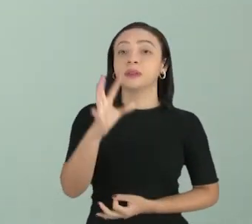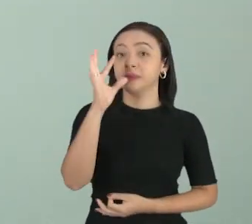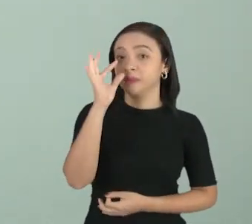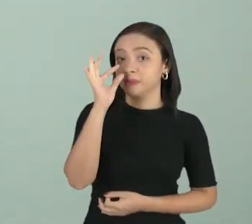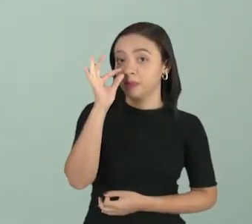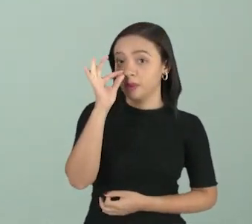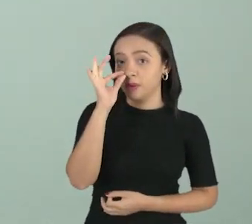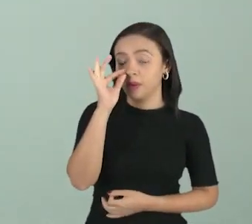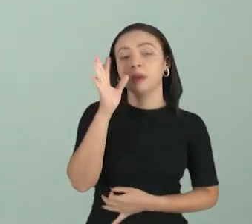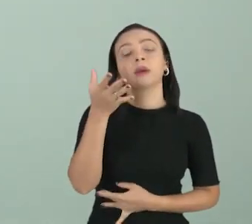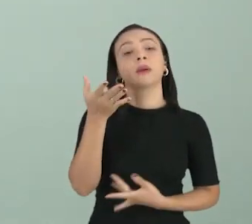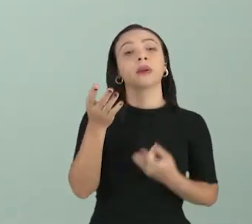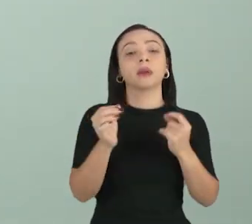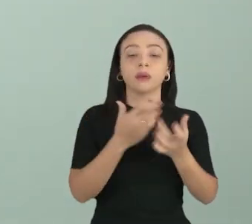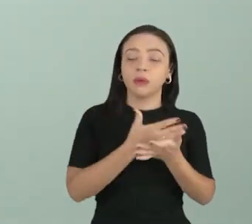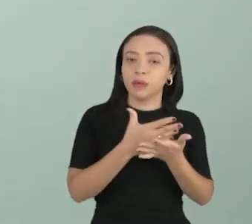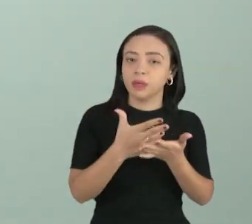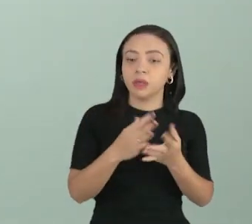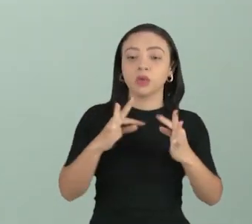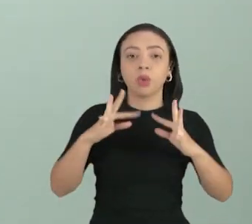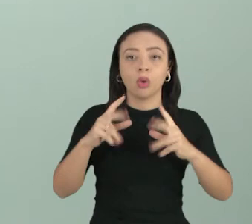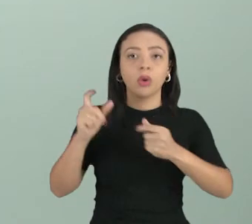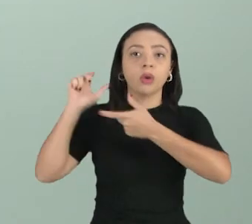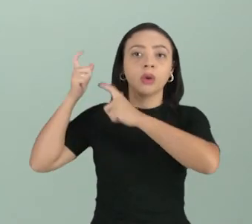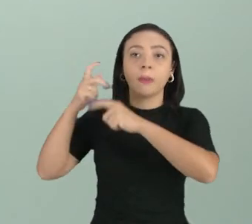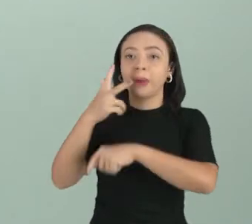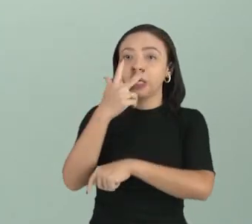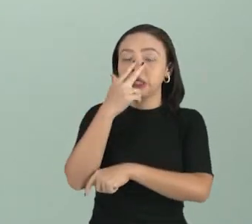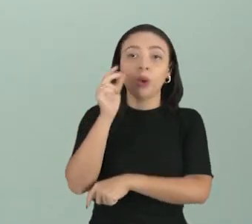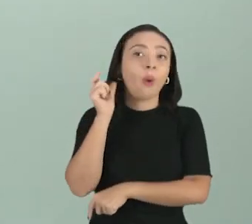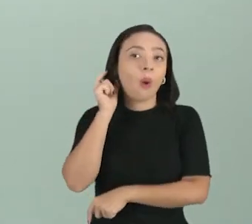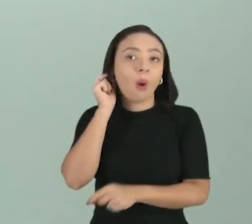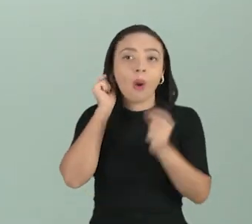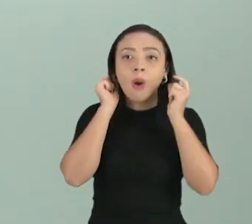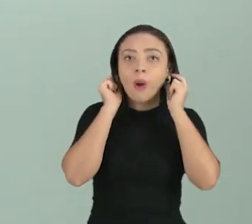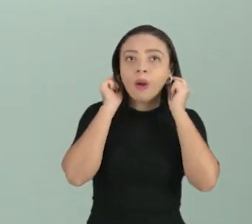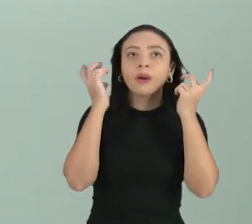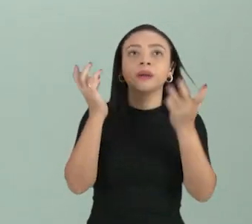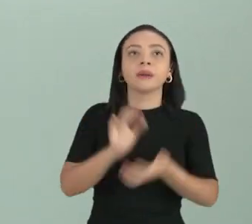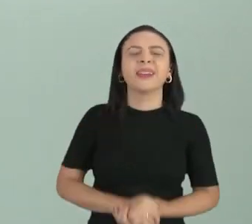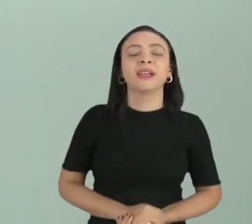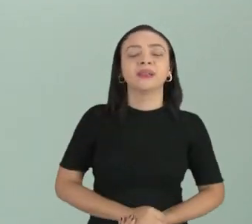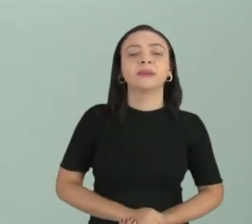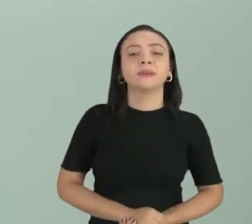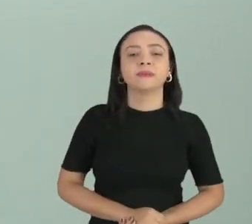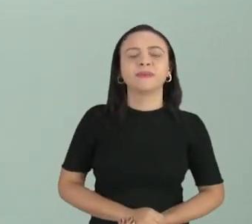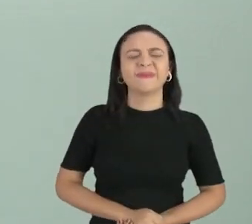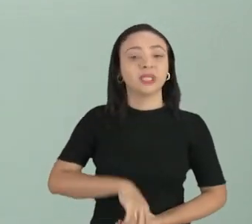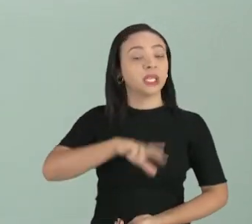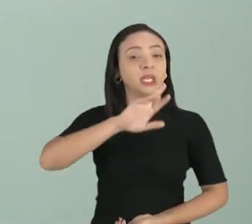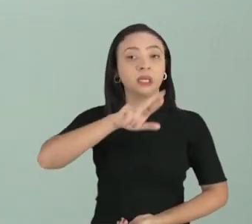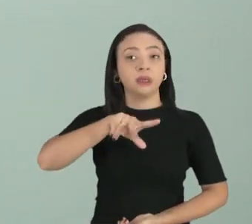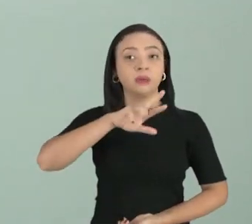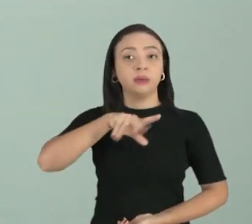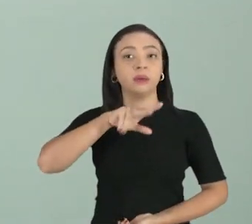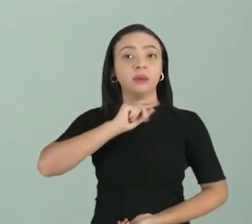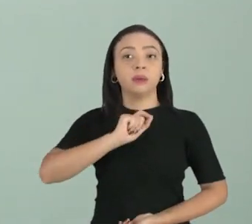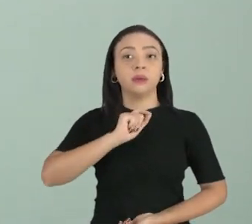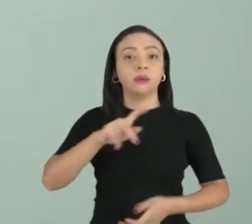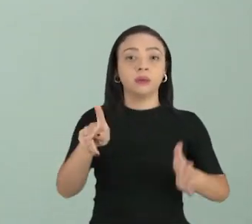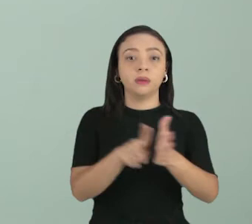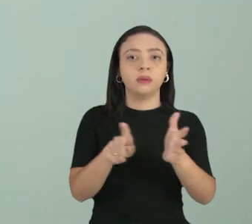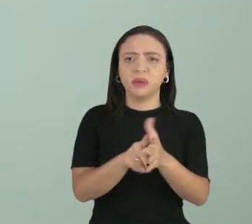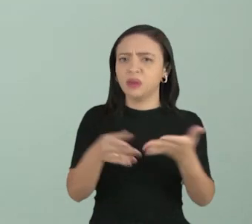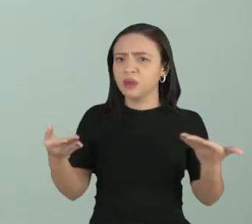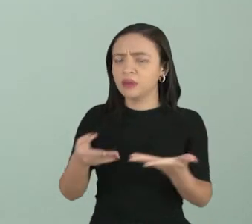que começaram todas essas histórias como brincos, né, pessoal? Eles não são ornamentos da